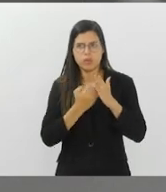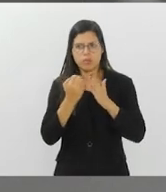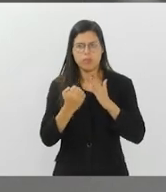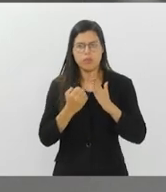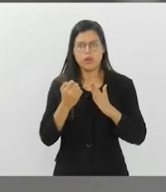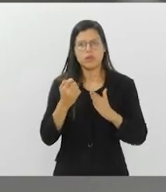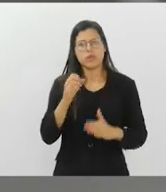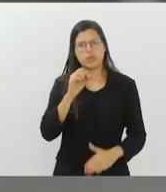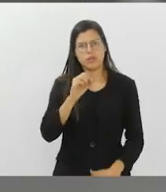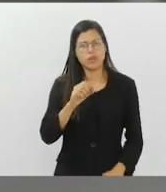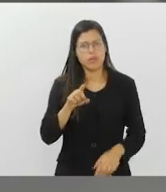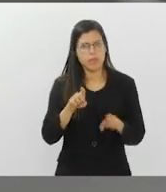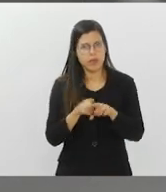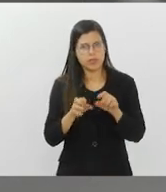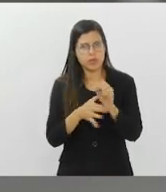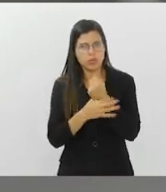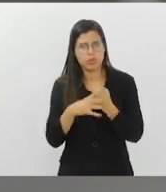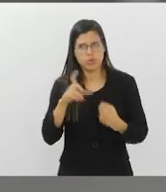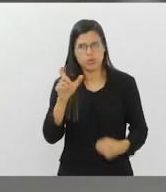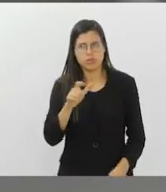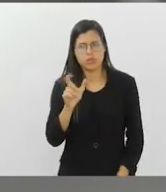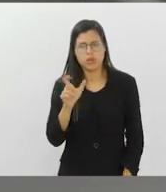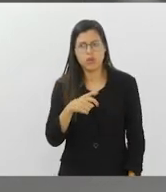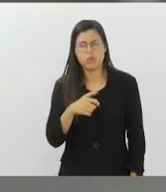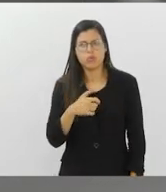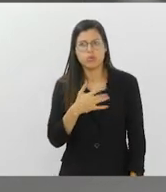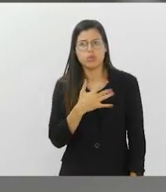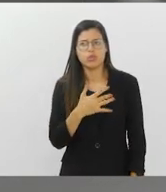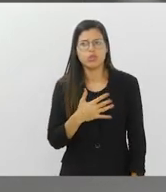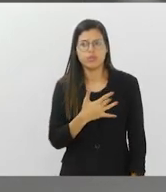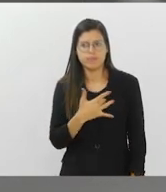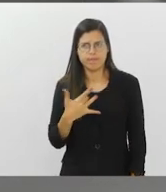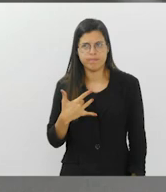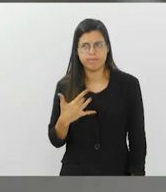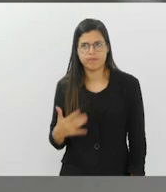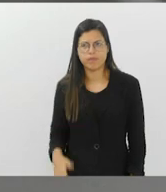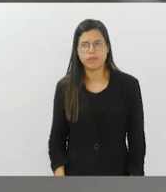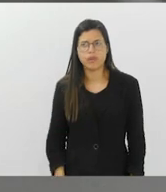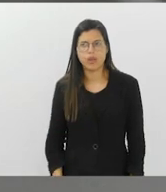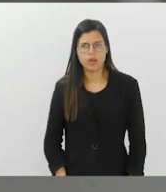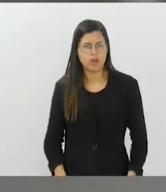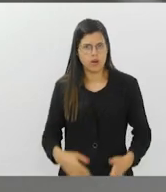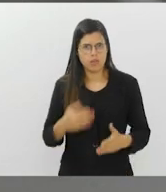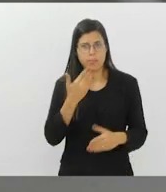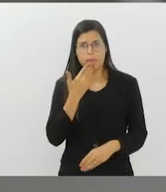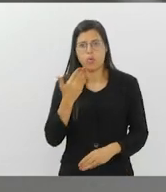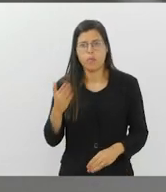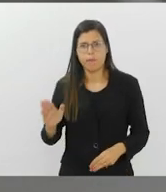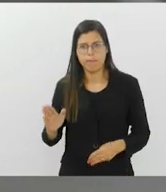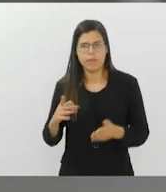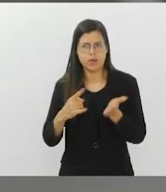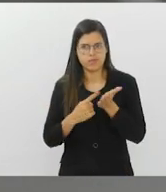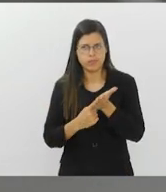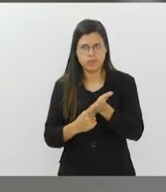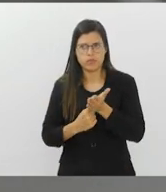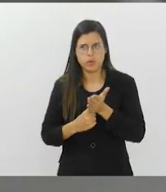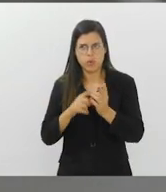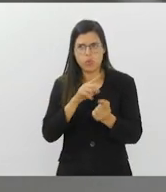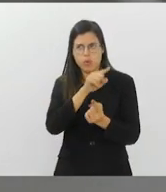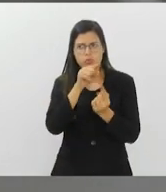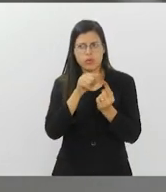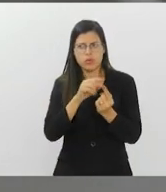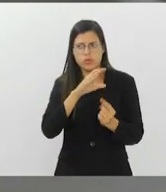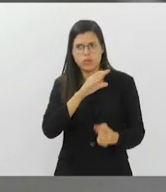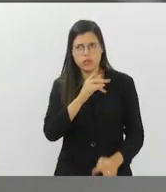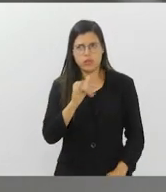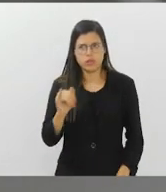saúde odontológicos, em nome da qual prometo colaborar com os propósitos dessa CPI, apresentando as informações